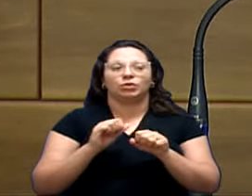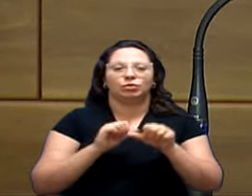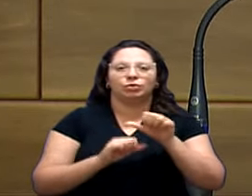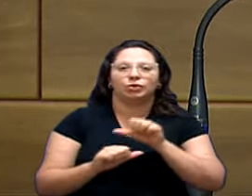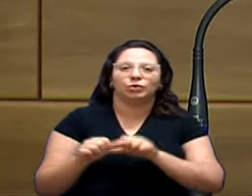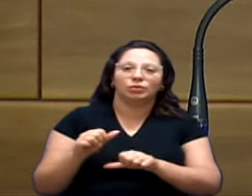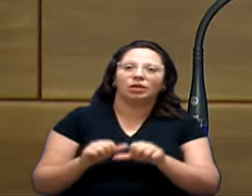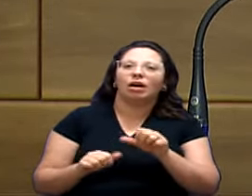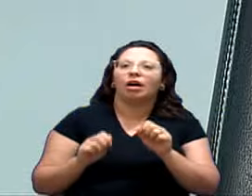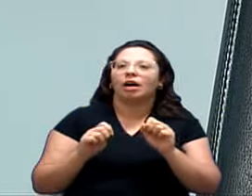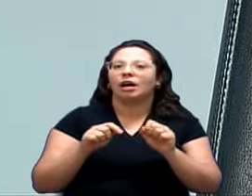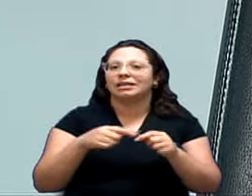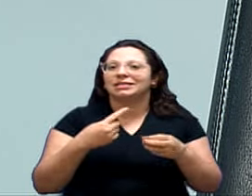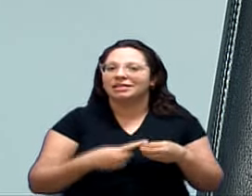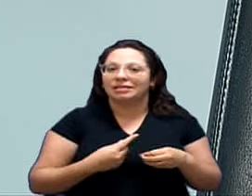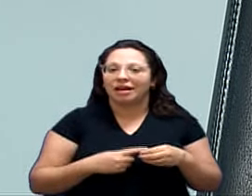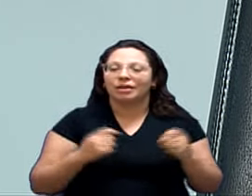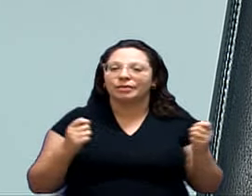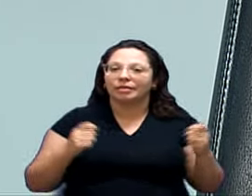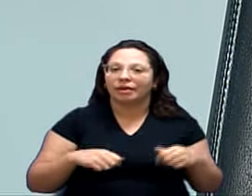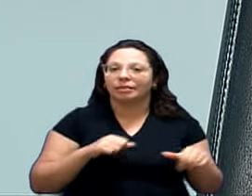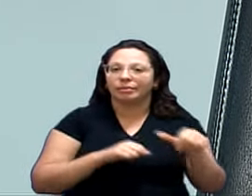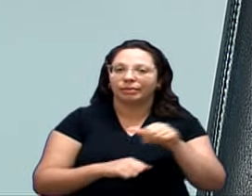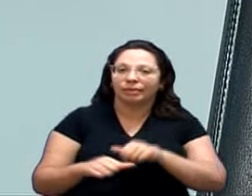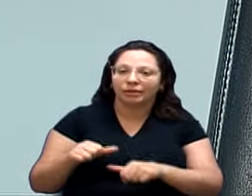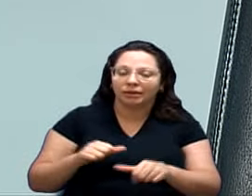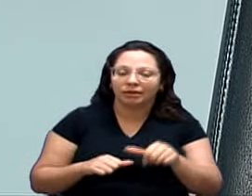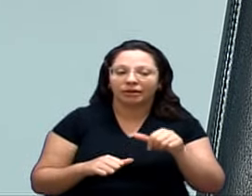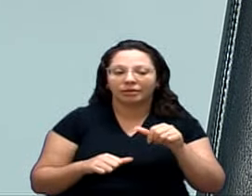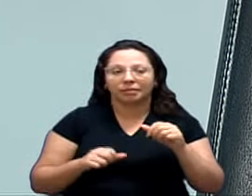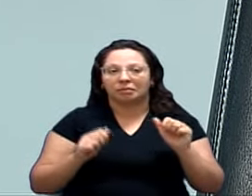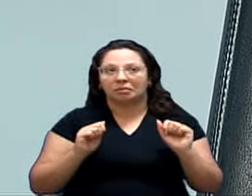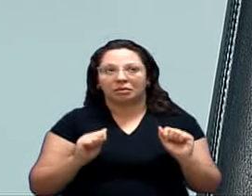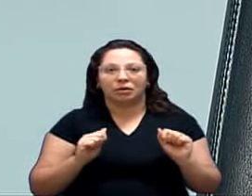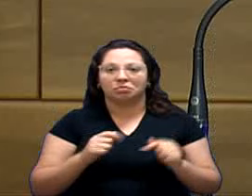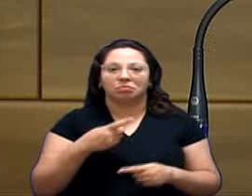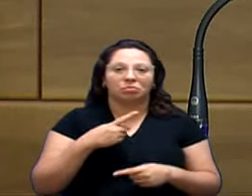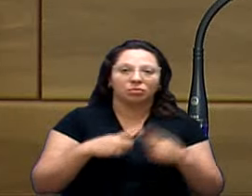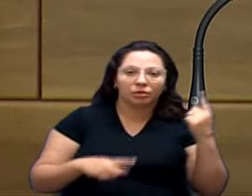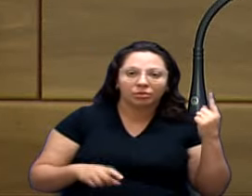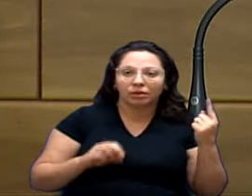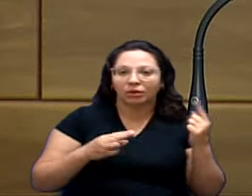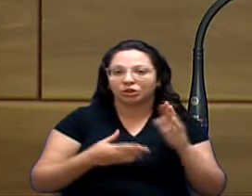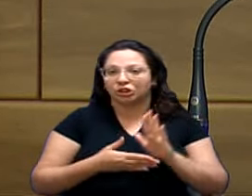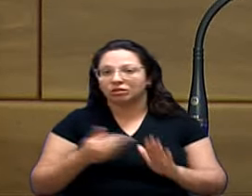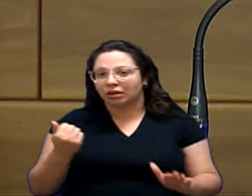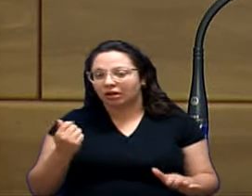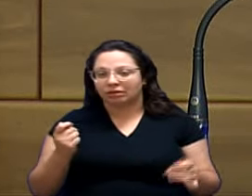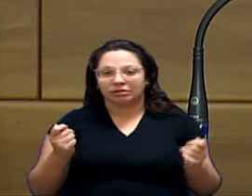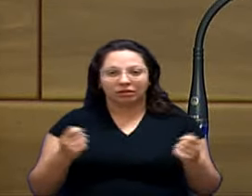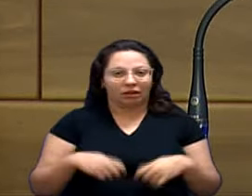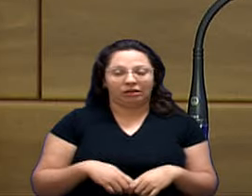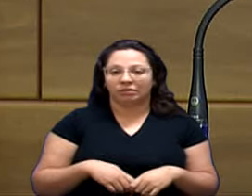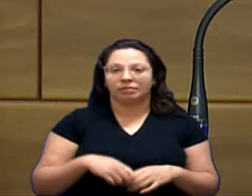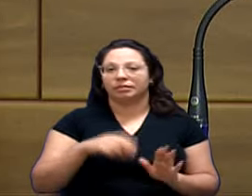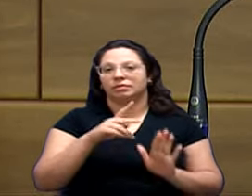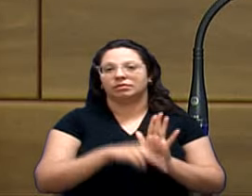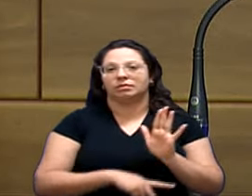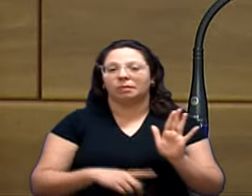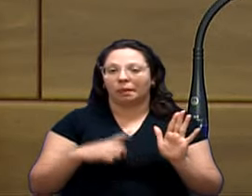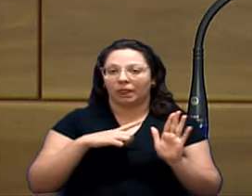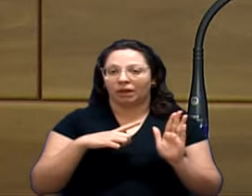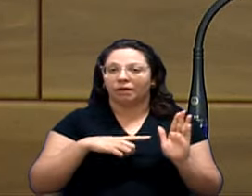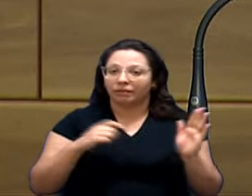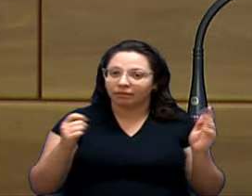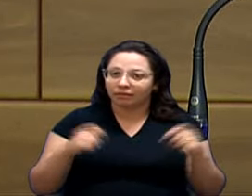né pode e tanto progredir como restringir seja por qualquer outros conflitos que nós tenhamos então o plano tem essa vocação